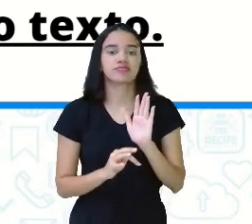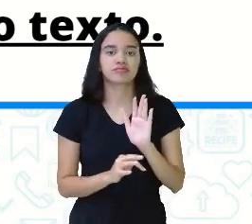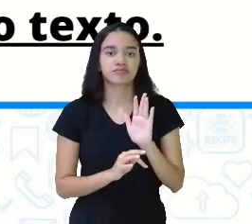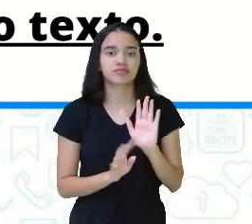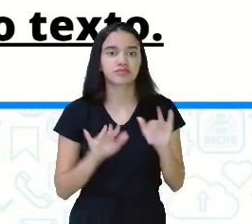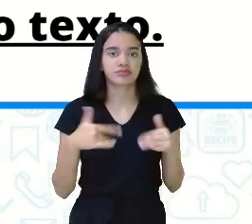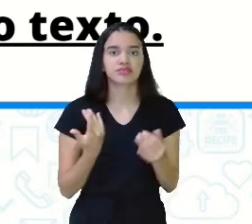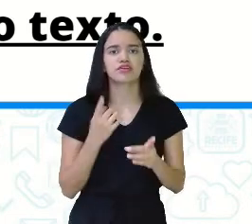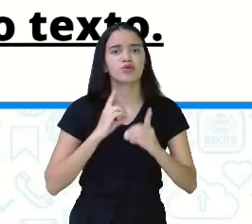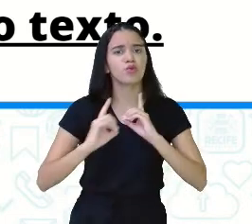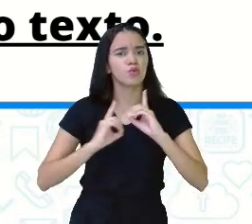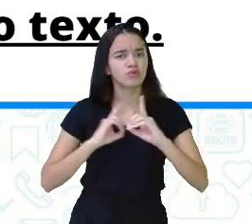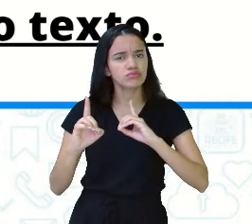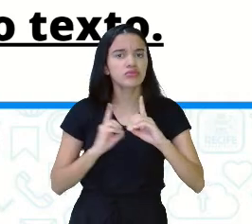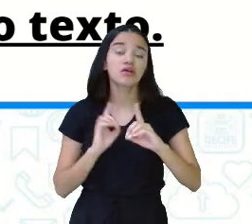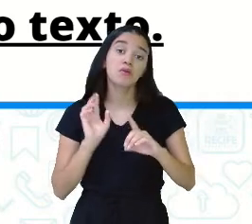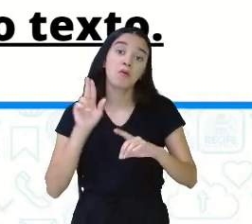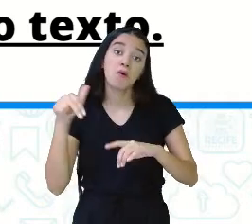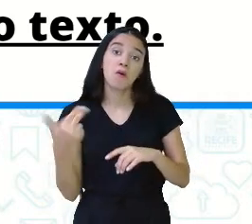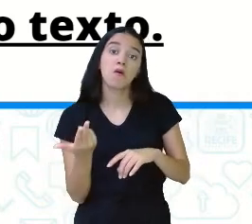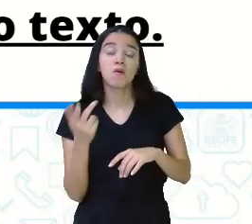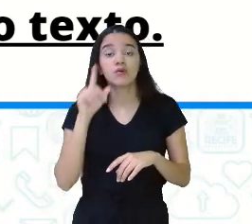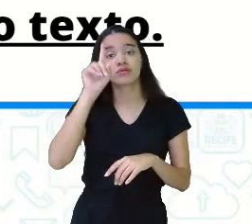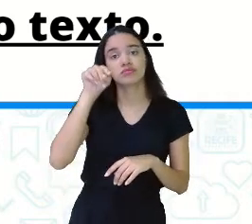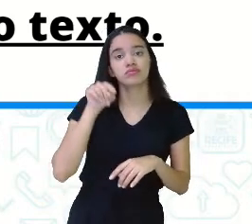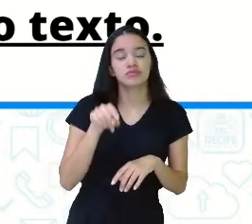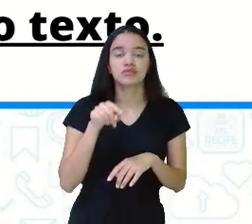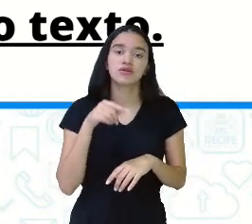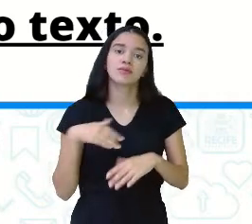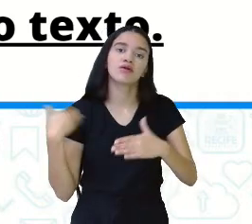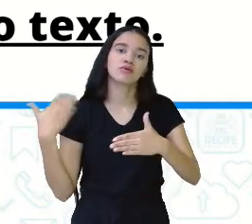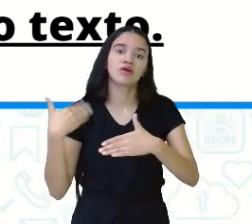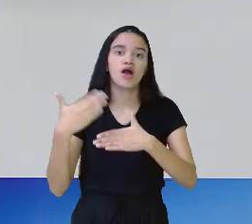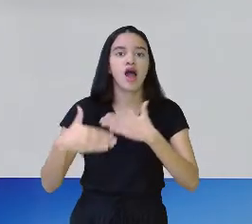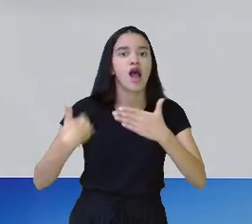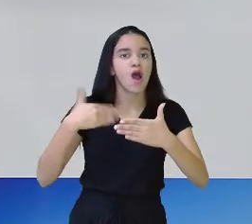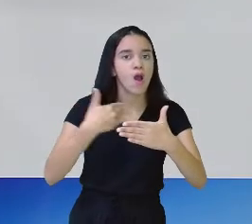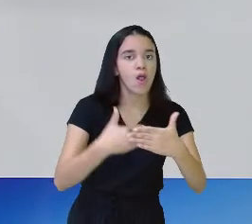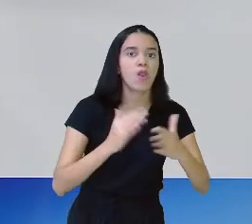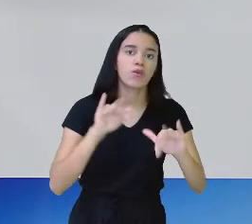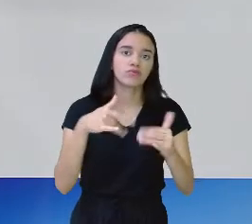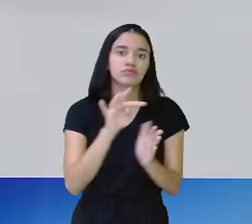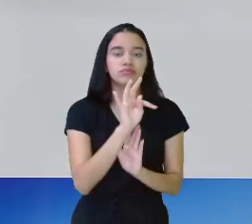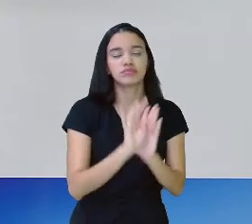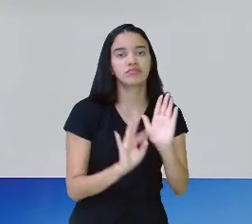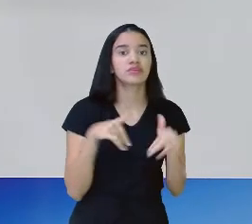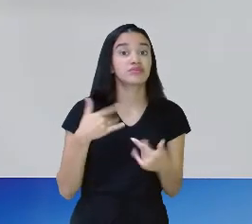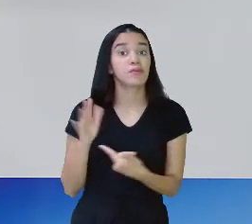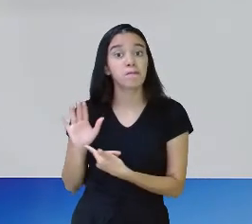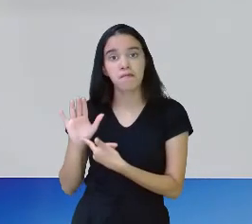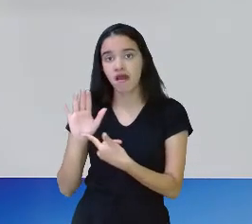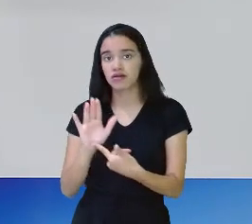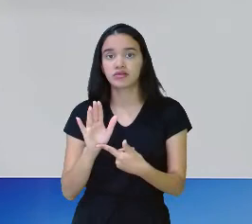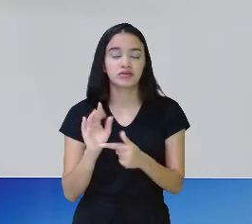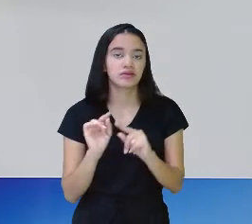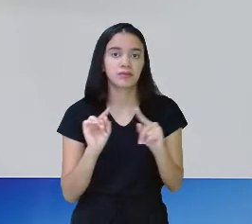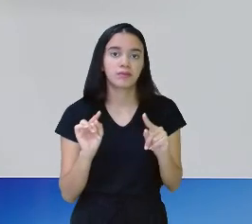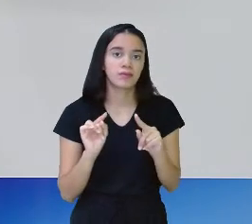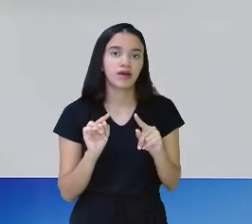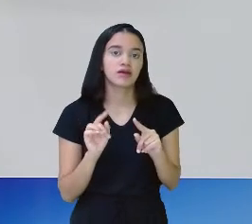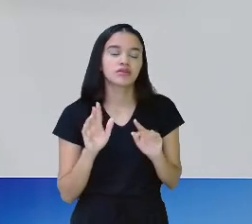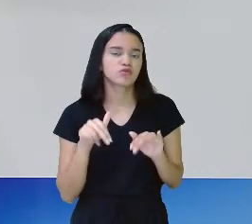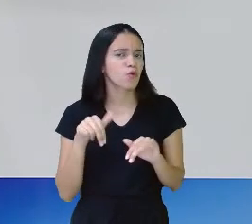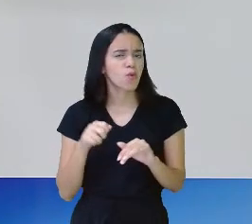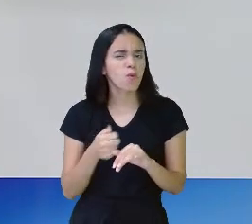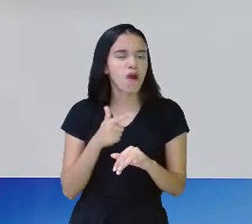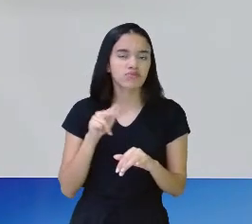científica, um diálogo ou exclamações ao longo do texto. Às vezes até aparece, como eu mostrei aí para vocês, mas muito raramente,